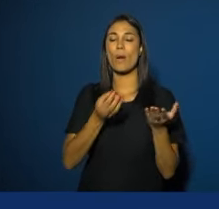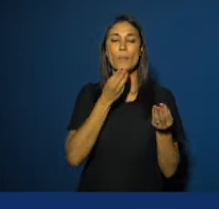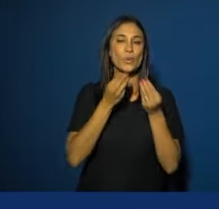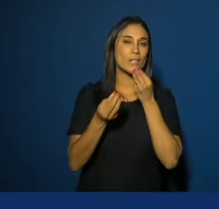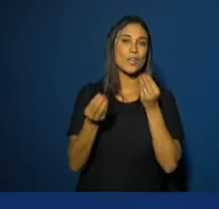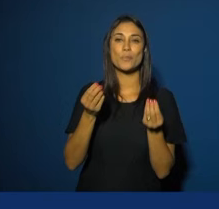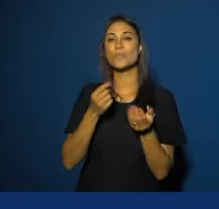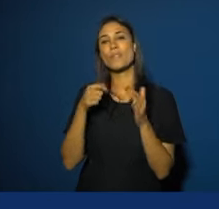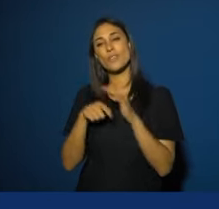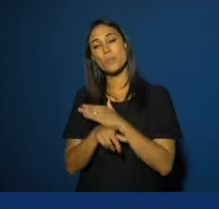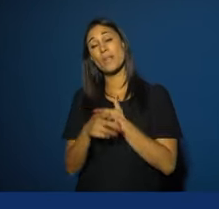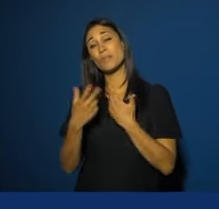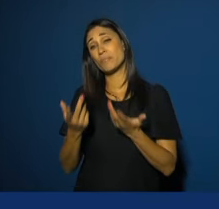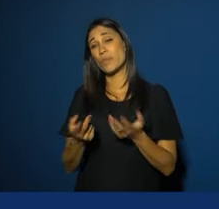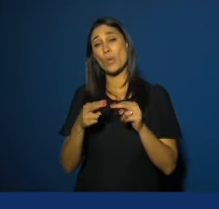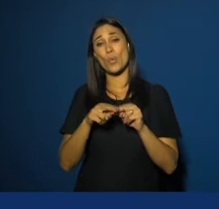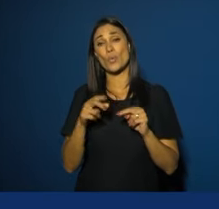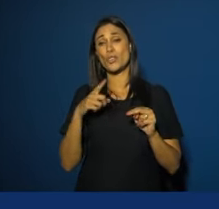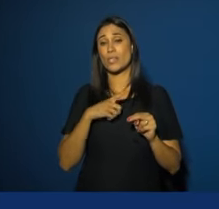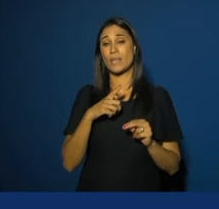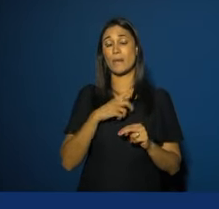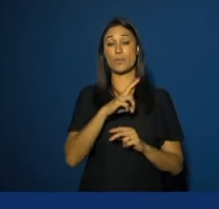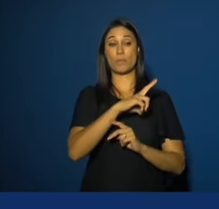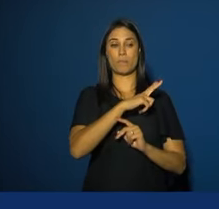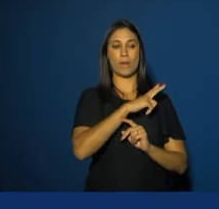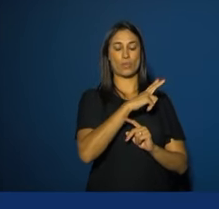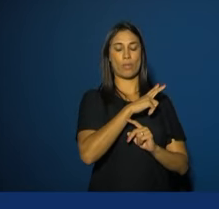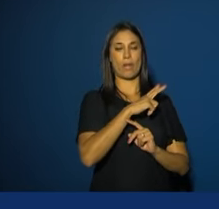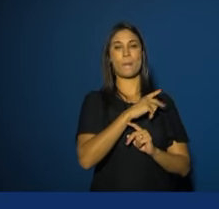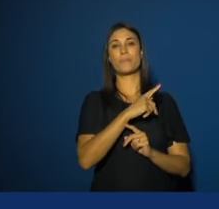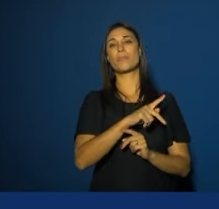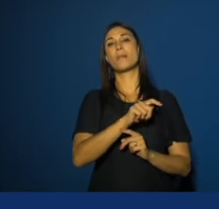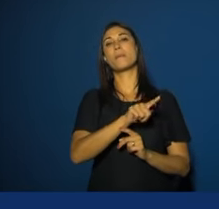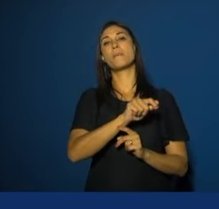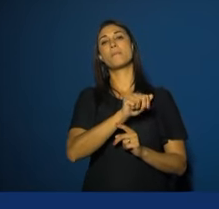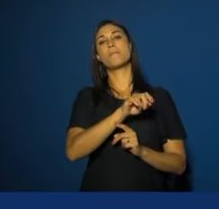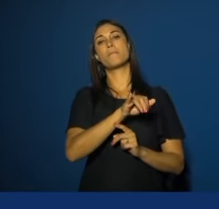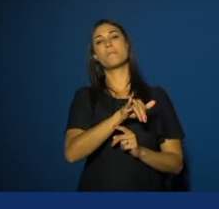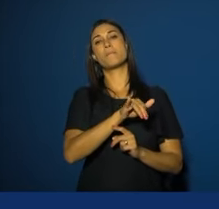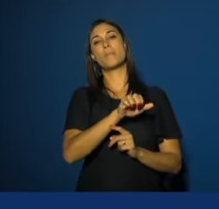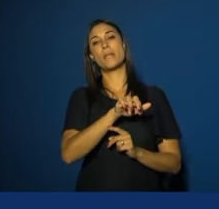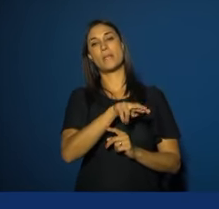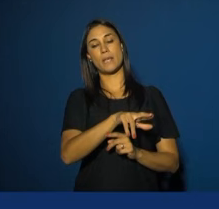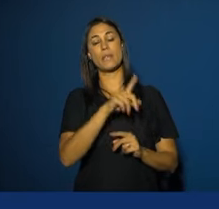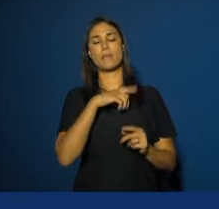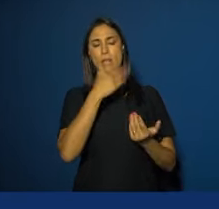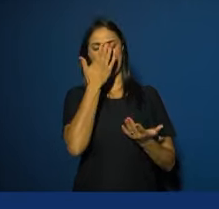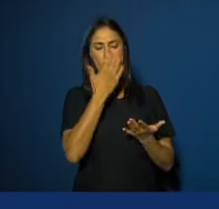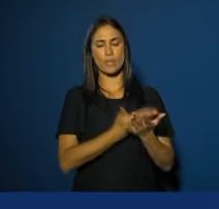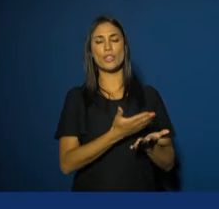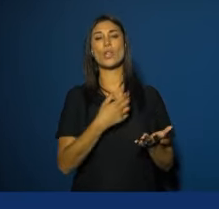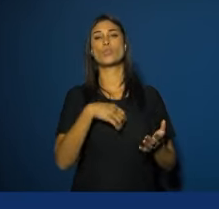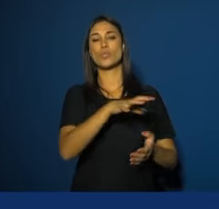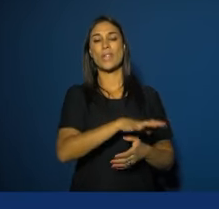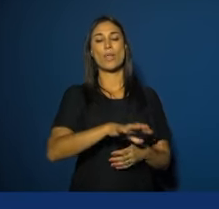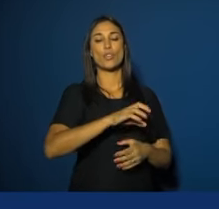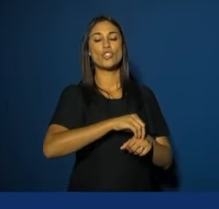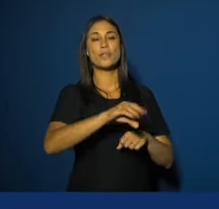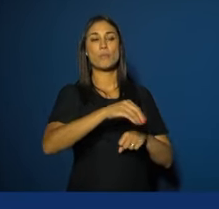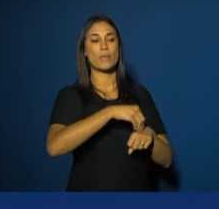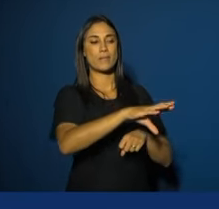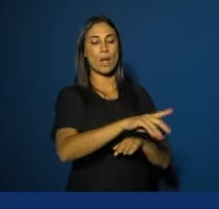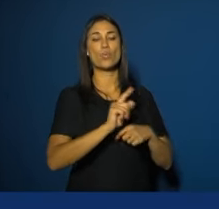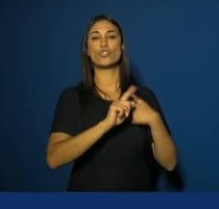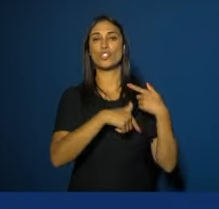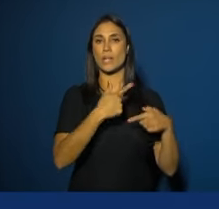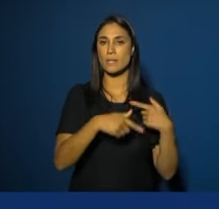razão pela qual nós temos aqui players privados que acreditam no setor de distribuição, no setor de geração,